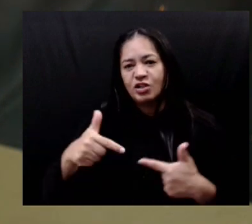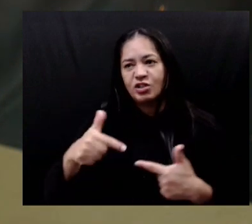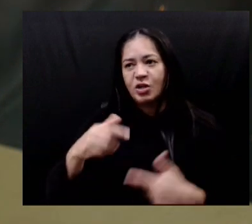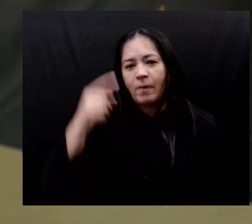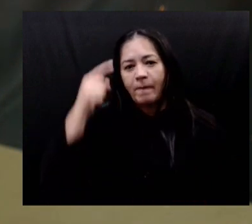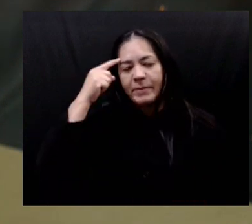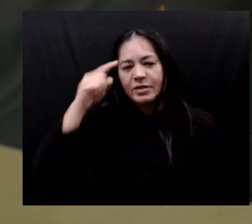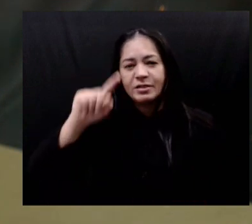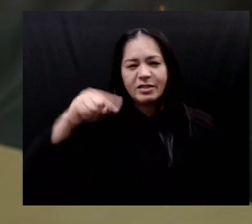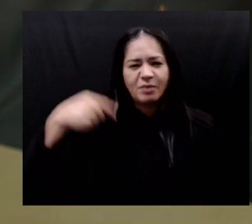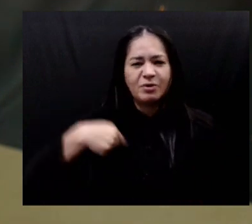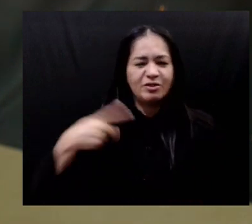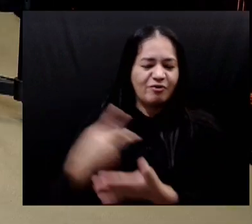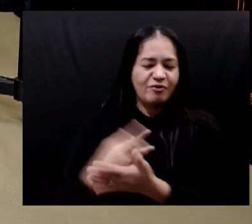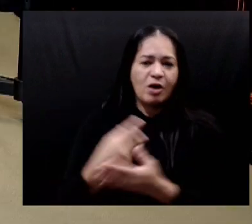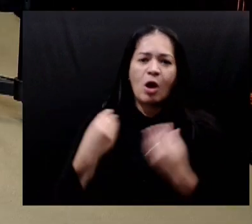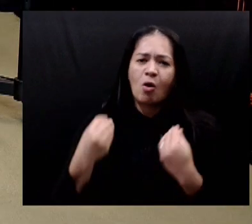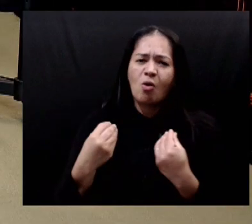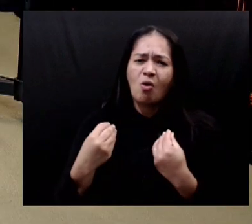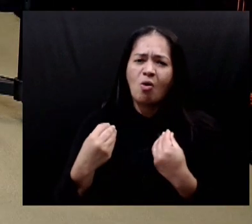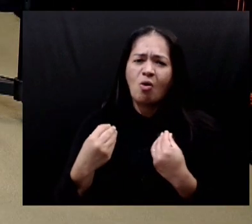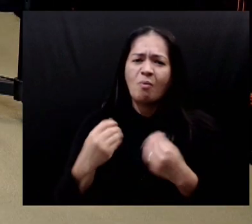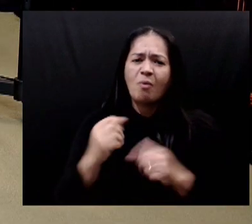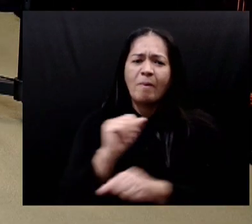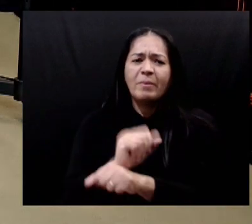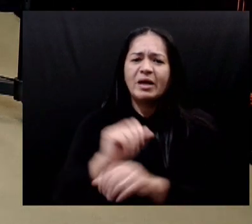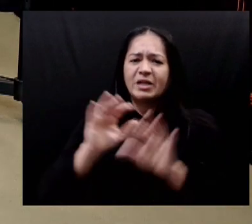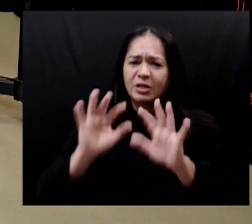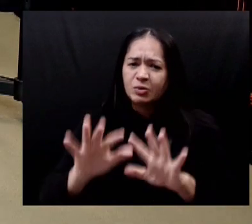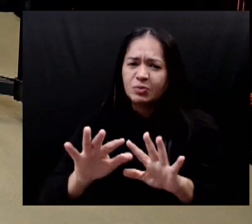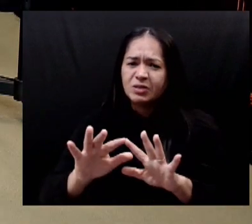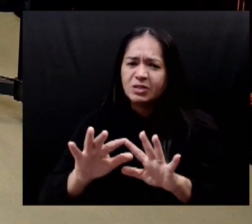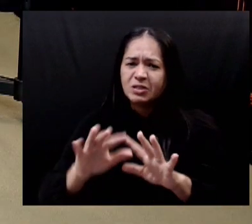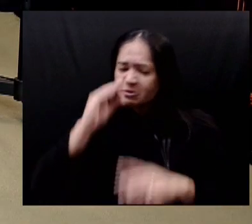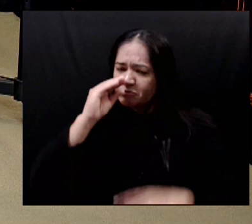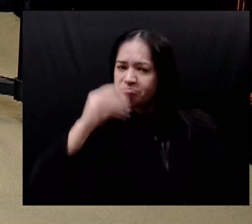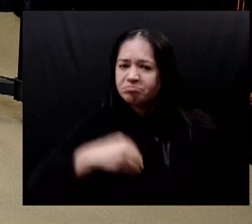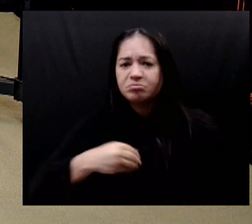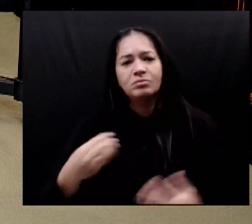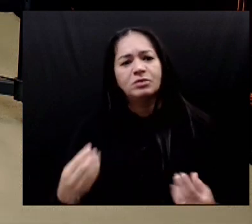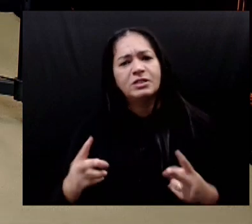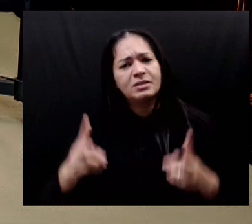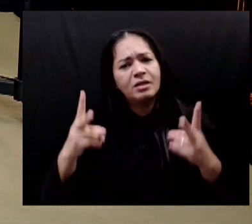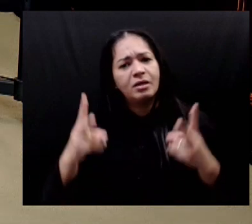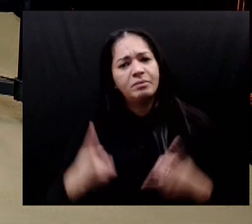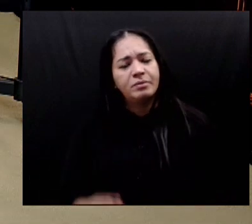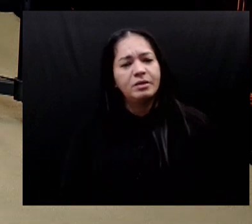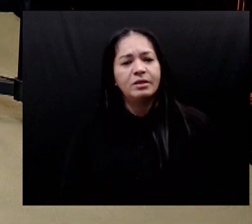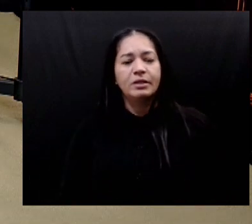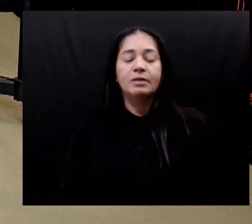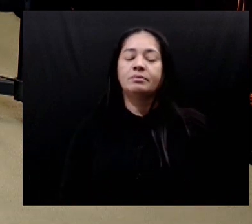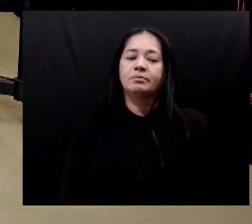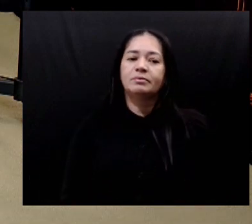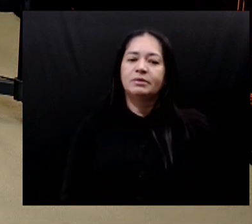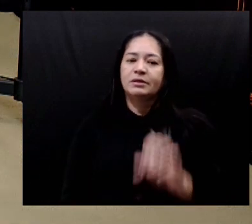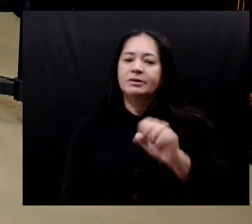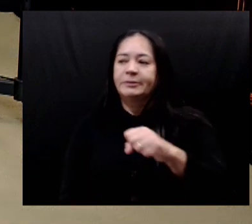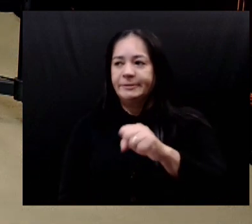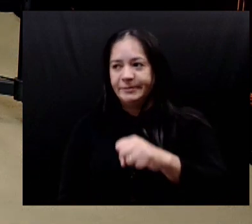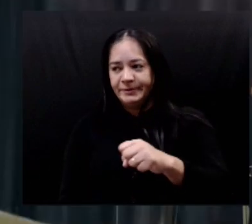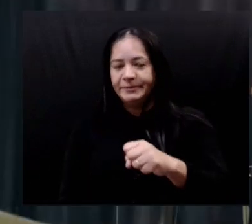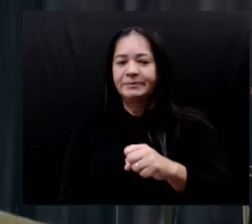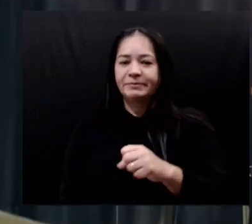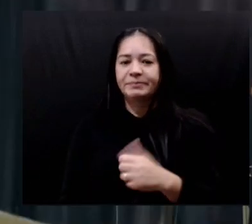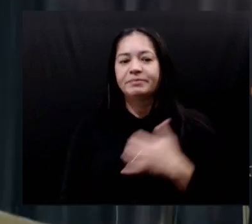de autossabotagem constante? E realmente é uma autossabotagem mesmo, porque a gente tem que aprender a receber, né,